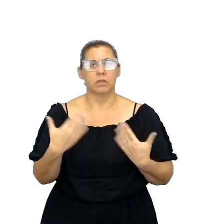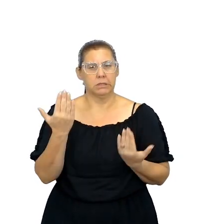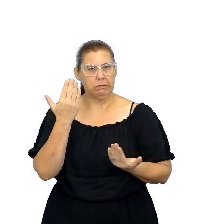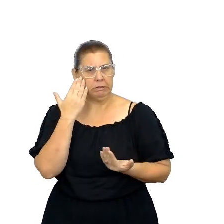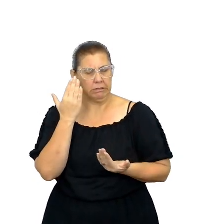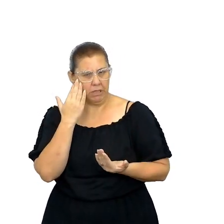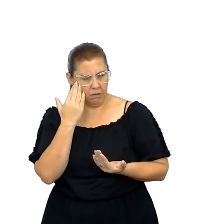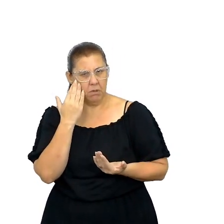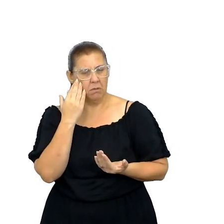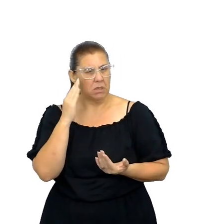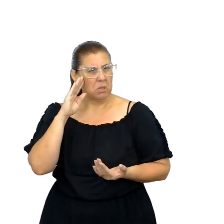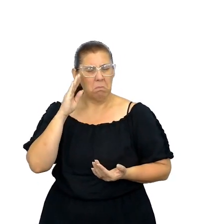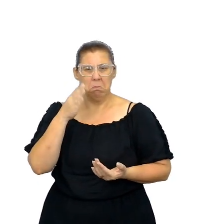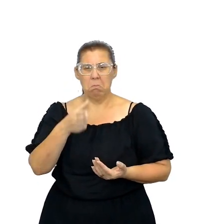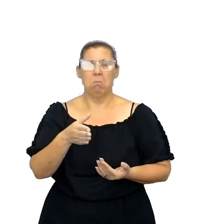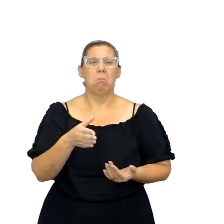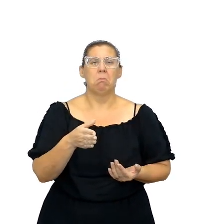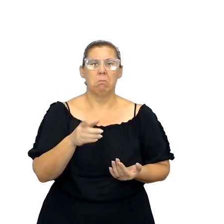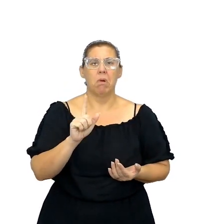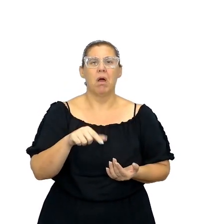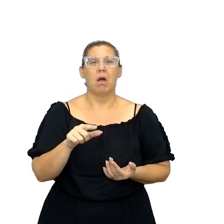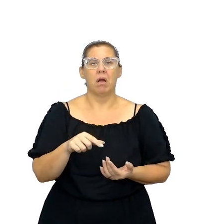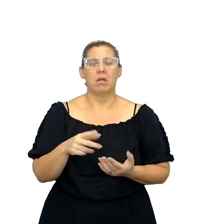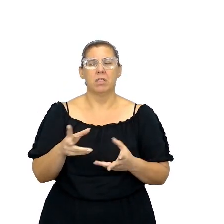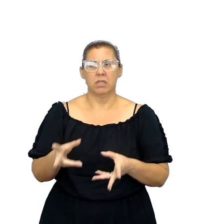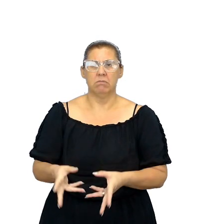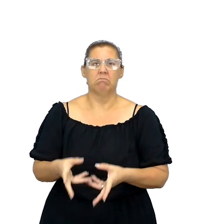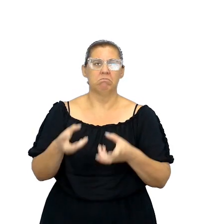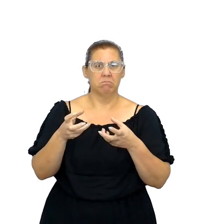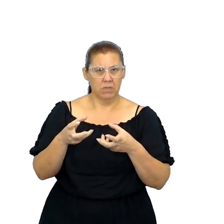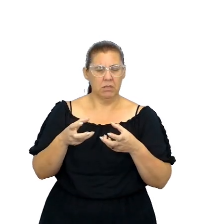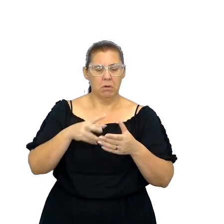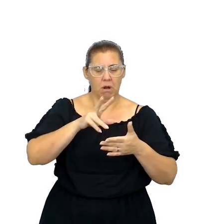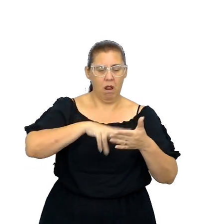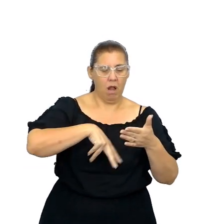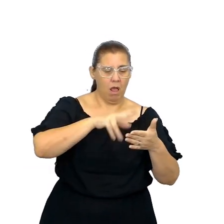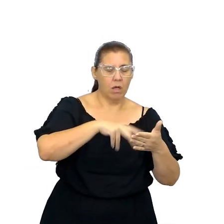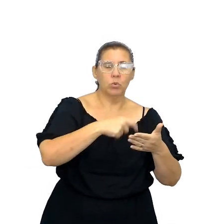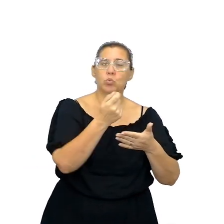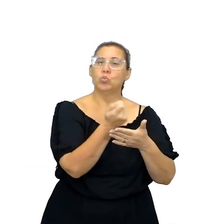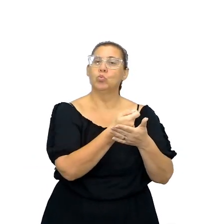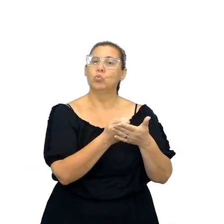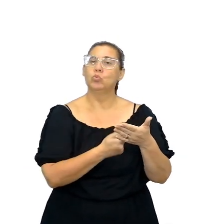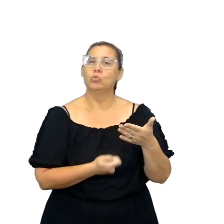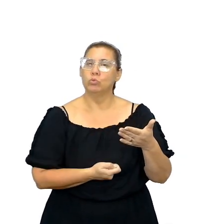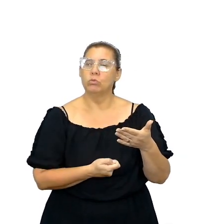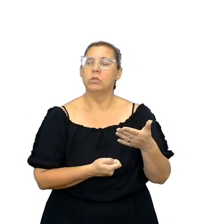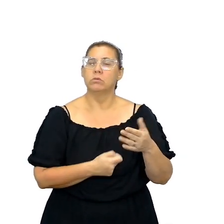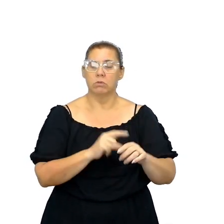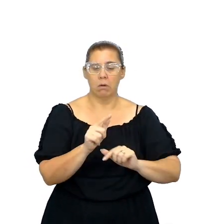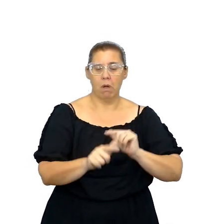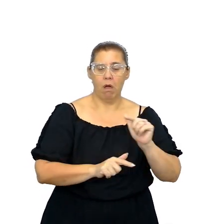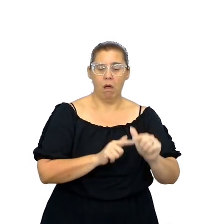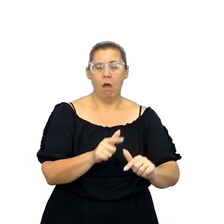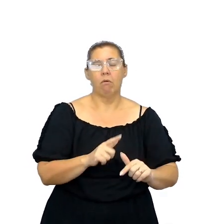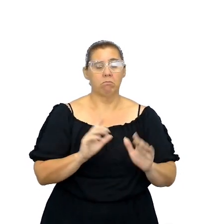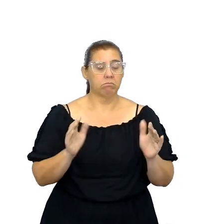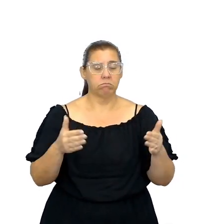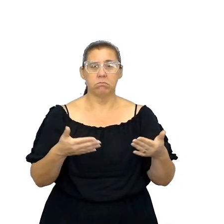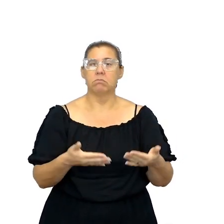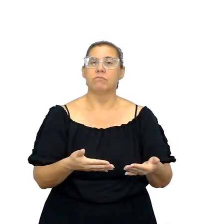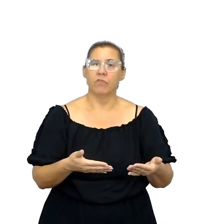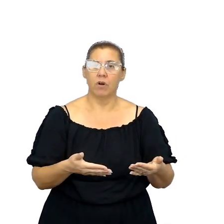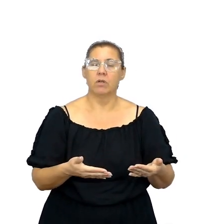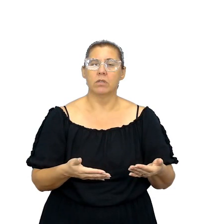gêneros predominantes estão sempre sob essa perspectiva da leitura e da escrita, e os trabalhos têm como foco nos